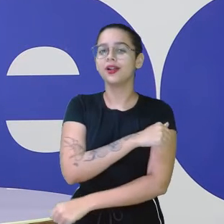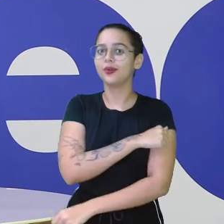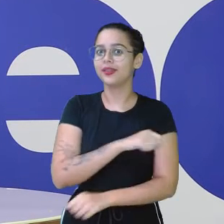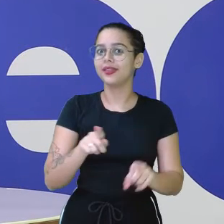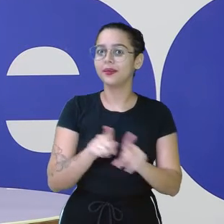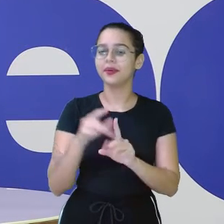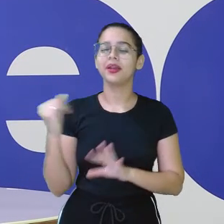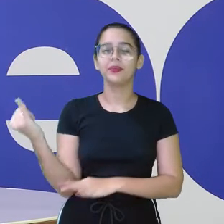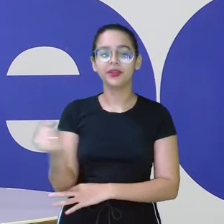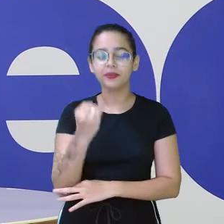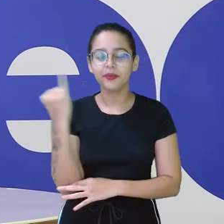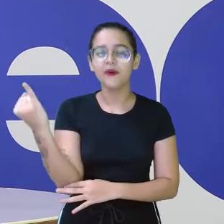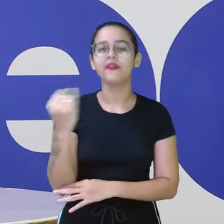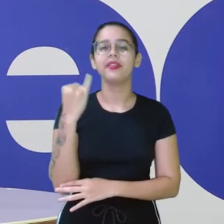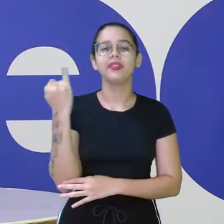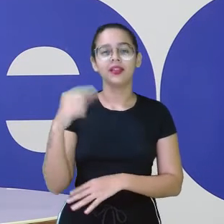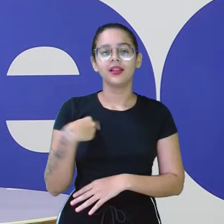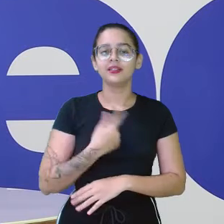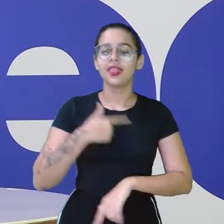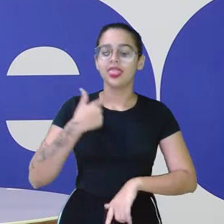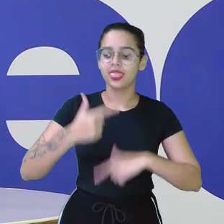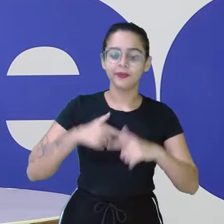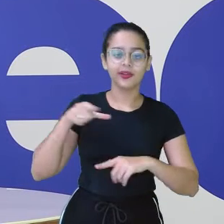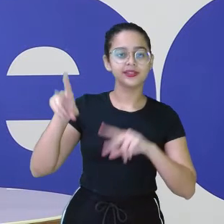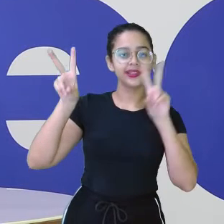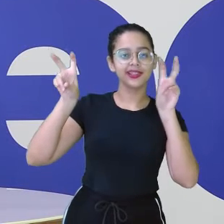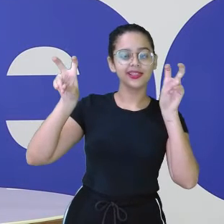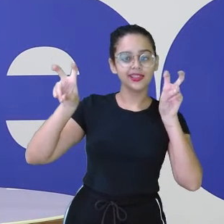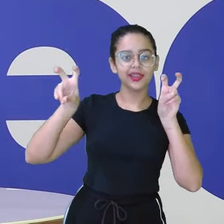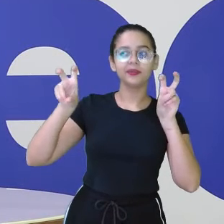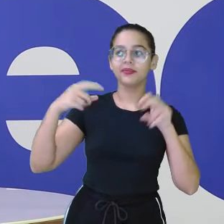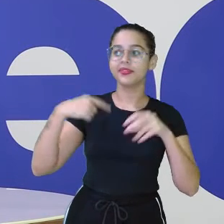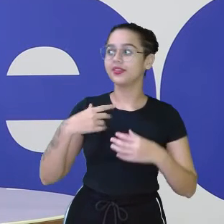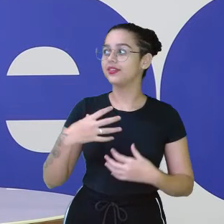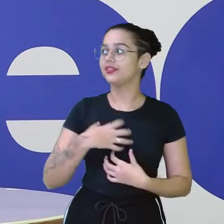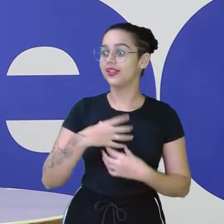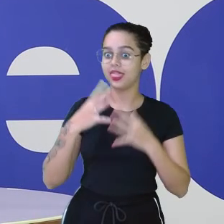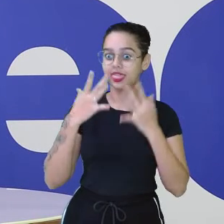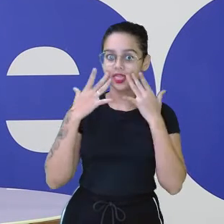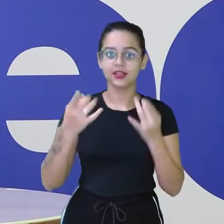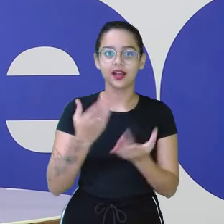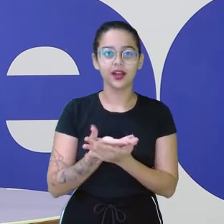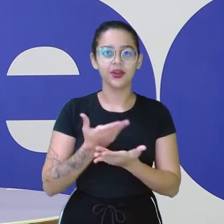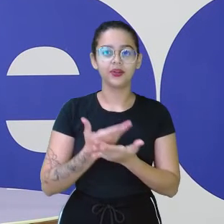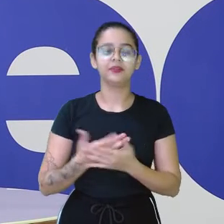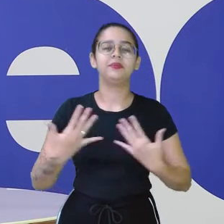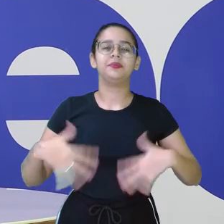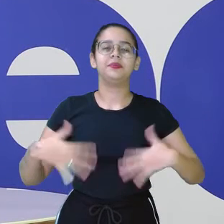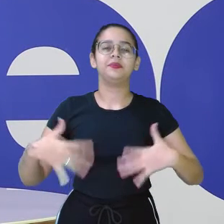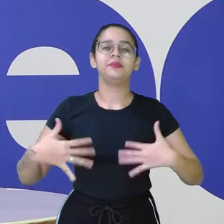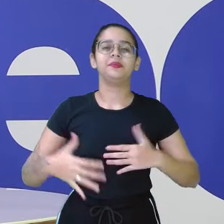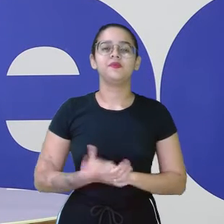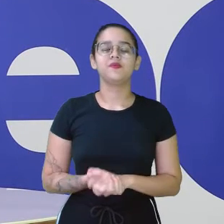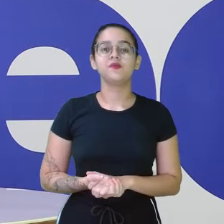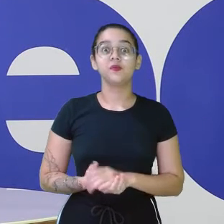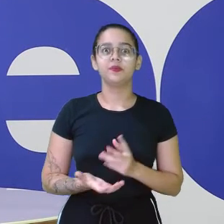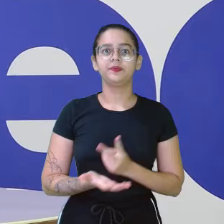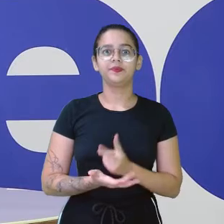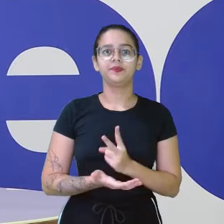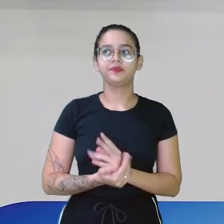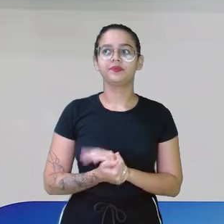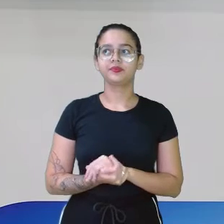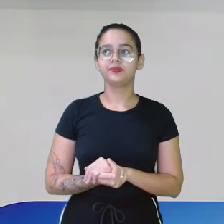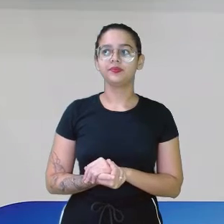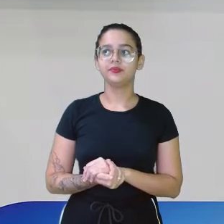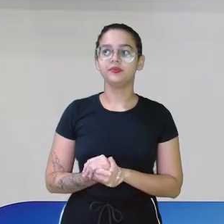também, que é muito importante a gente trabalhar essa temática aí. E eu estou bem atenta aqui à aula, viu? Olha aí, vamos lá, vamos seguir então.